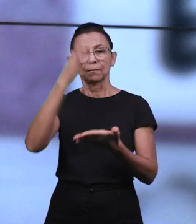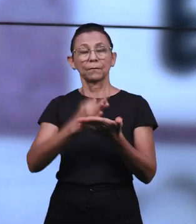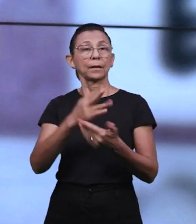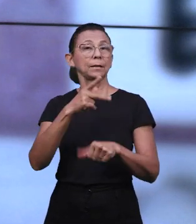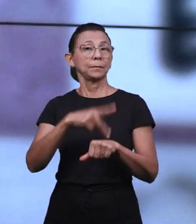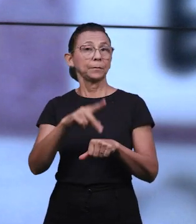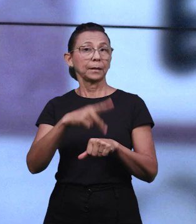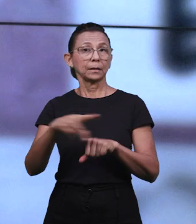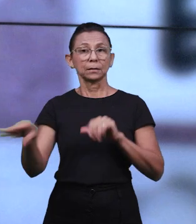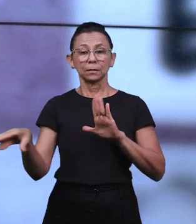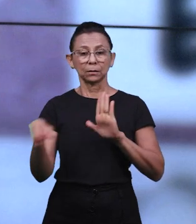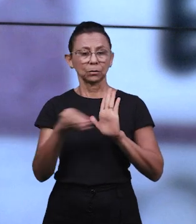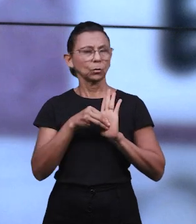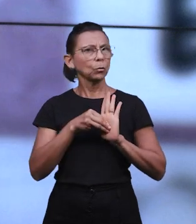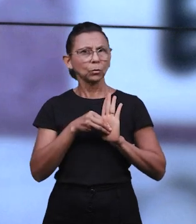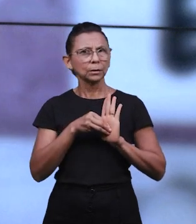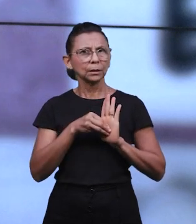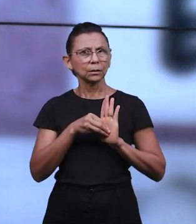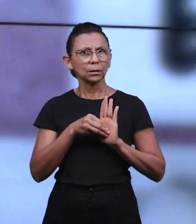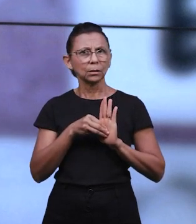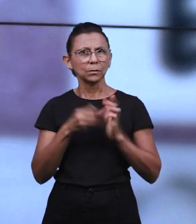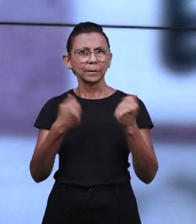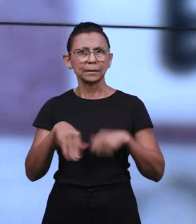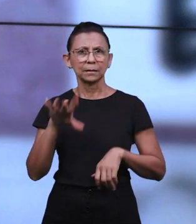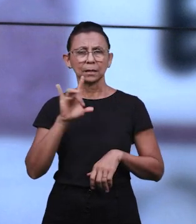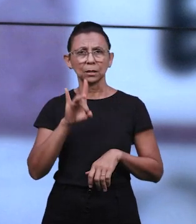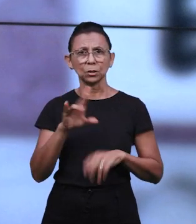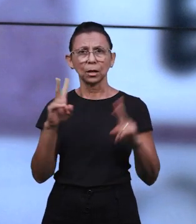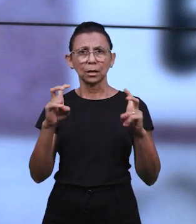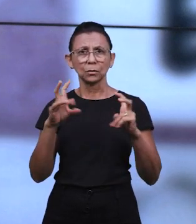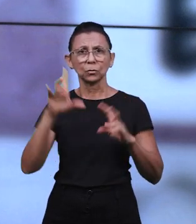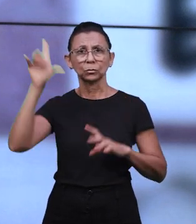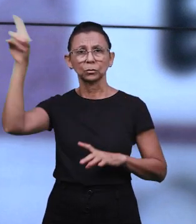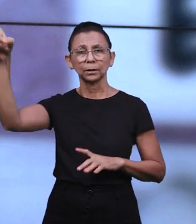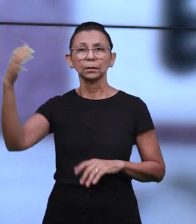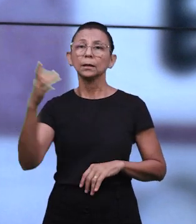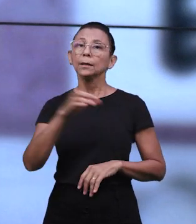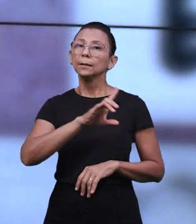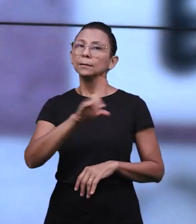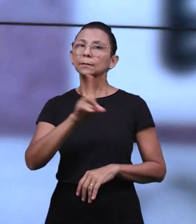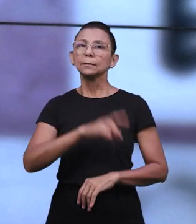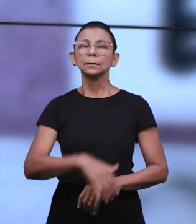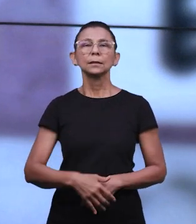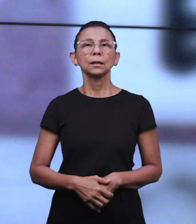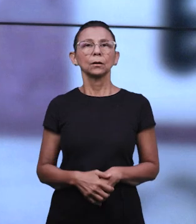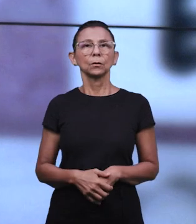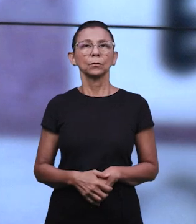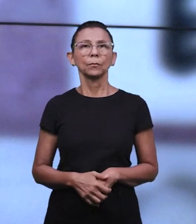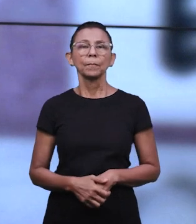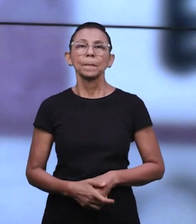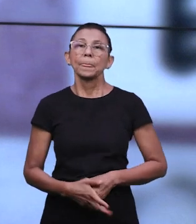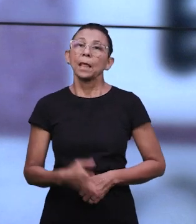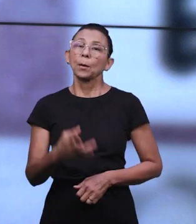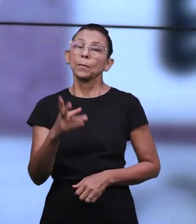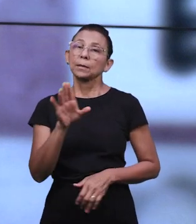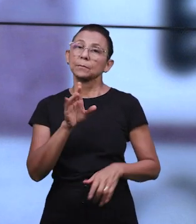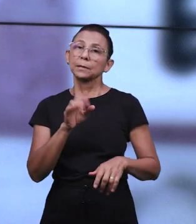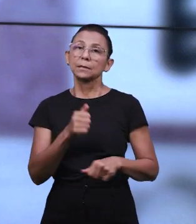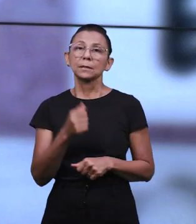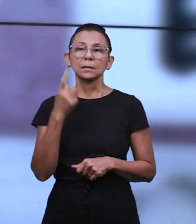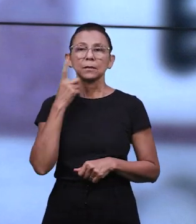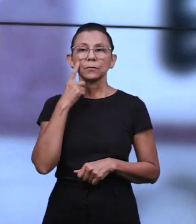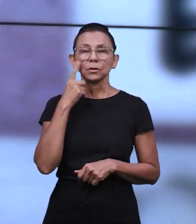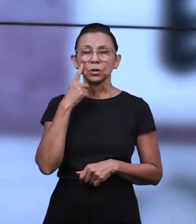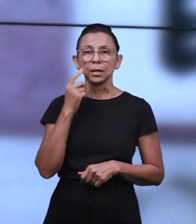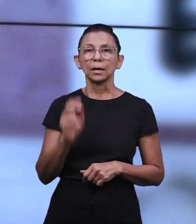estão acessando precisam falar somente de Deus? Não, mas não devem violar a doutrina bíblica, os